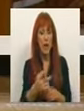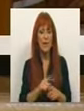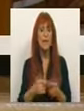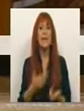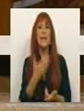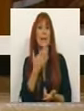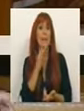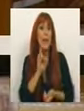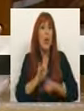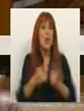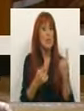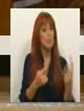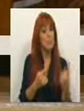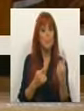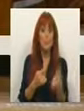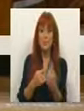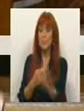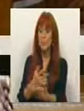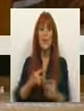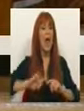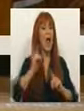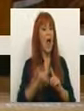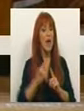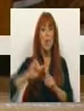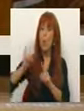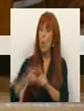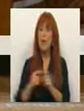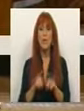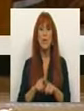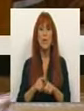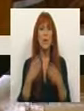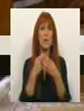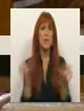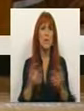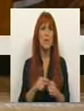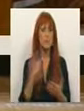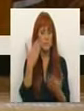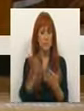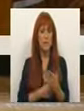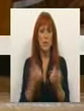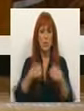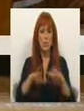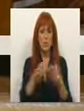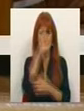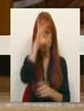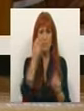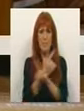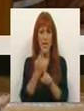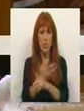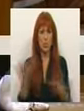e dependente de caso a caso, ano a ano, de uma resolução expressa do Conselho de